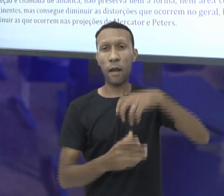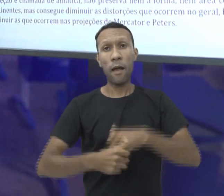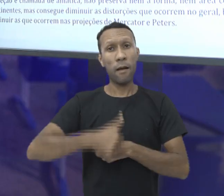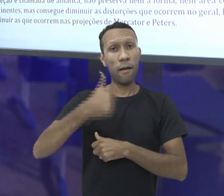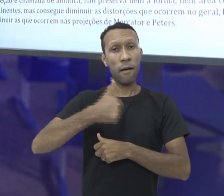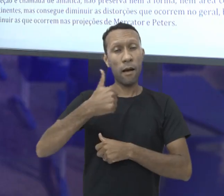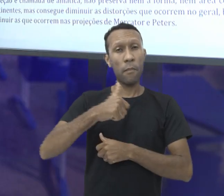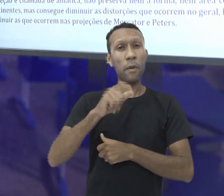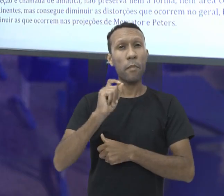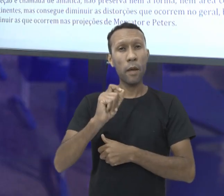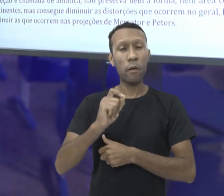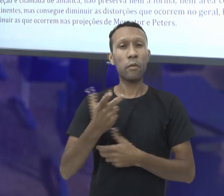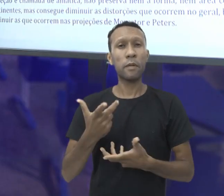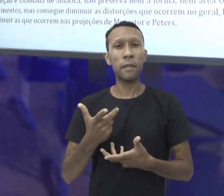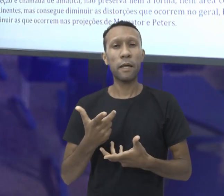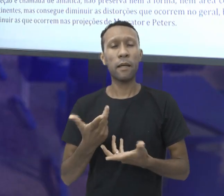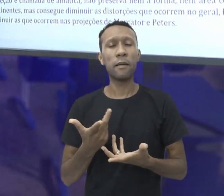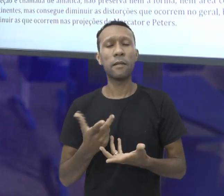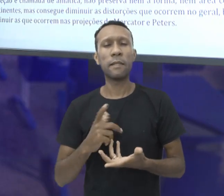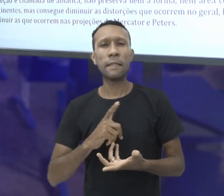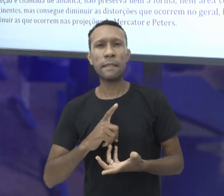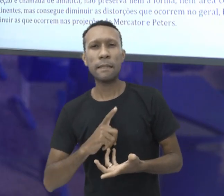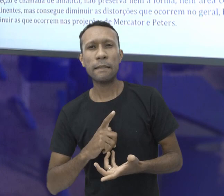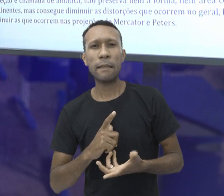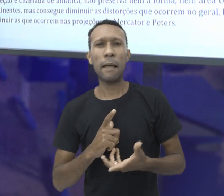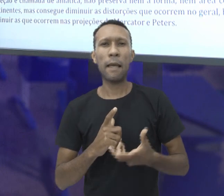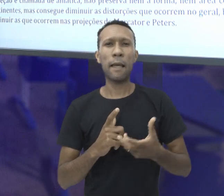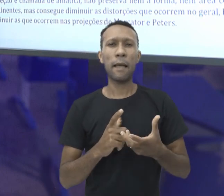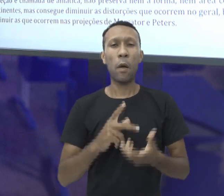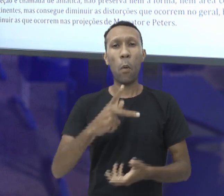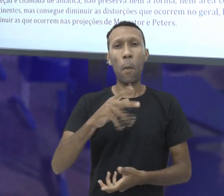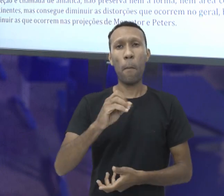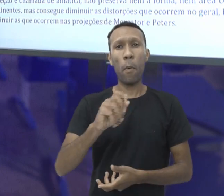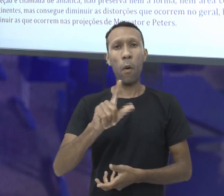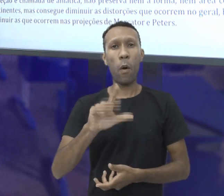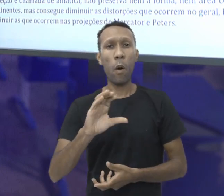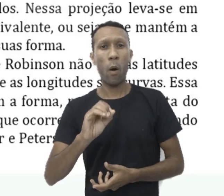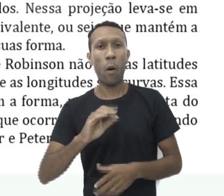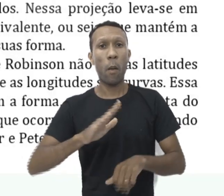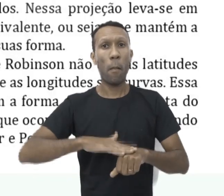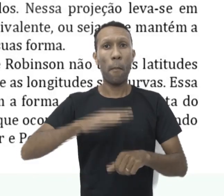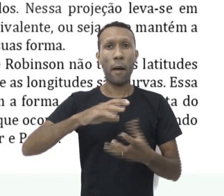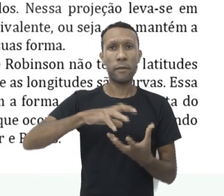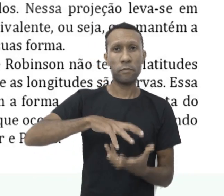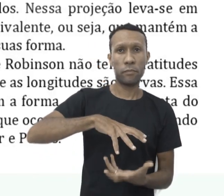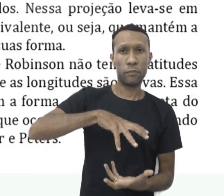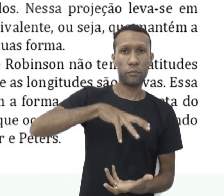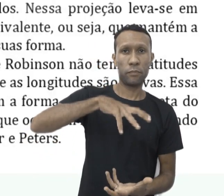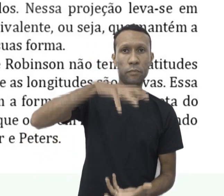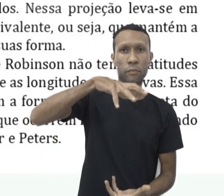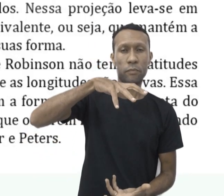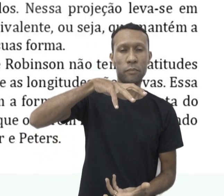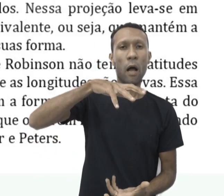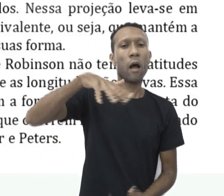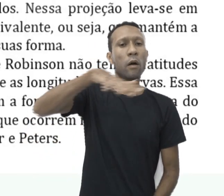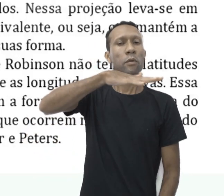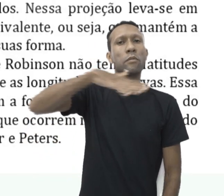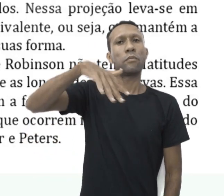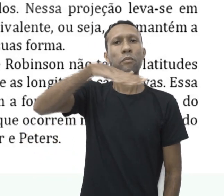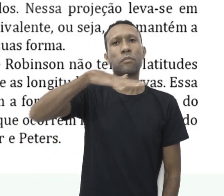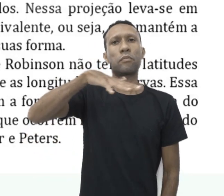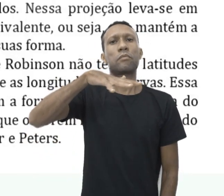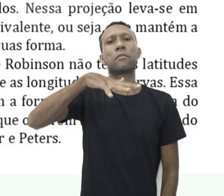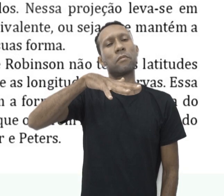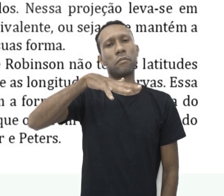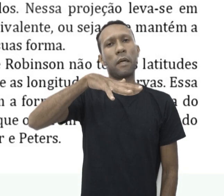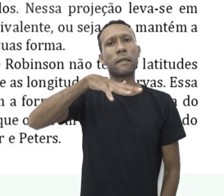primeira projeção é a projeção de Mercator. Tem os polos mais alongados. Essa projeção não respeita a área dos